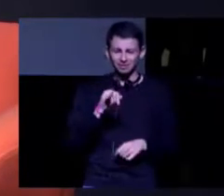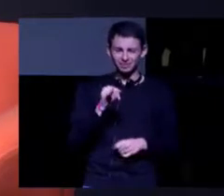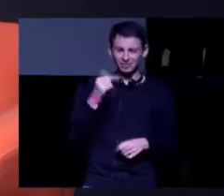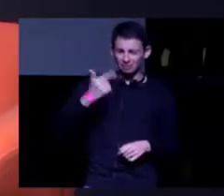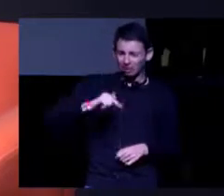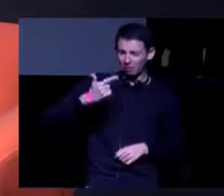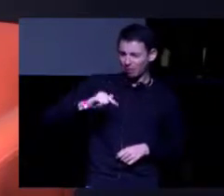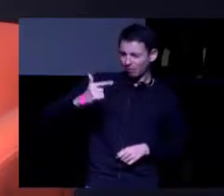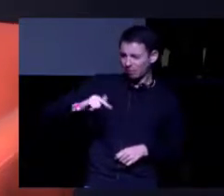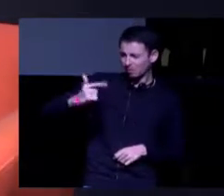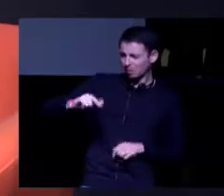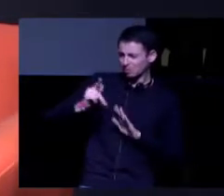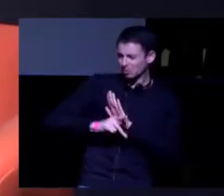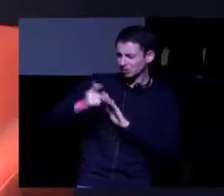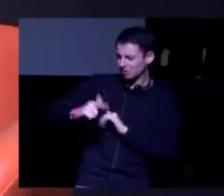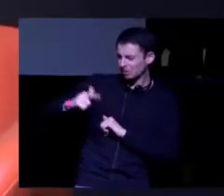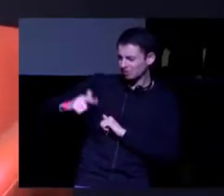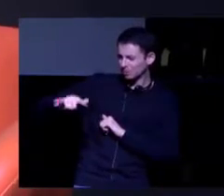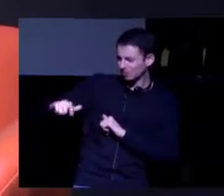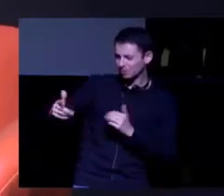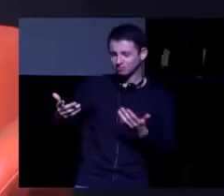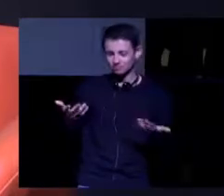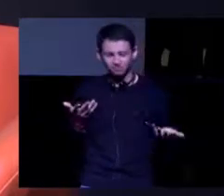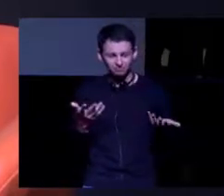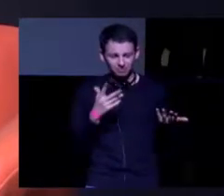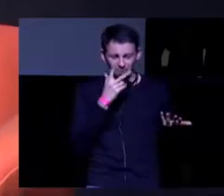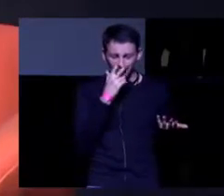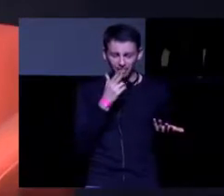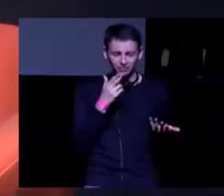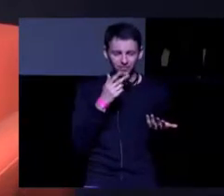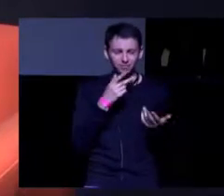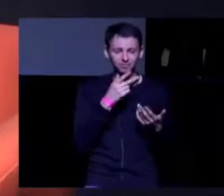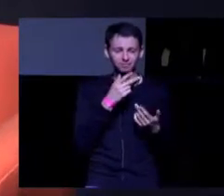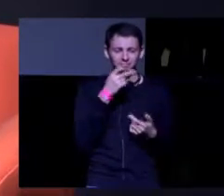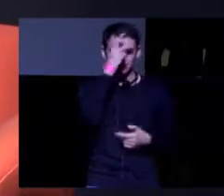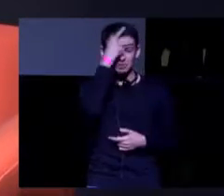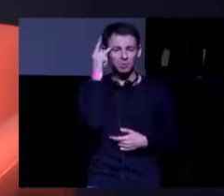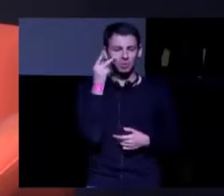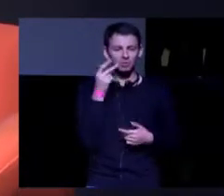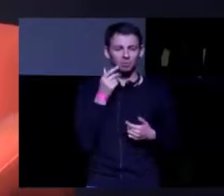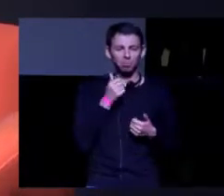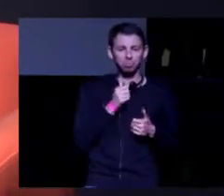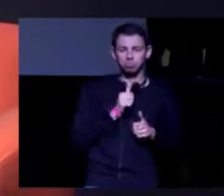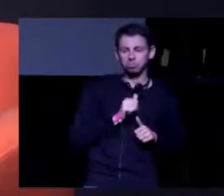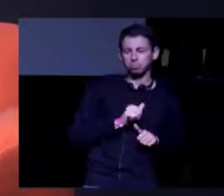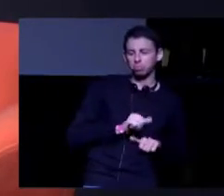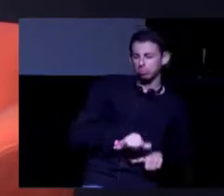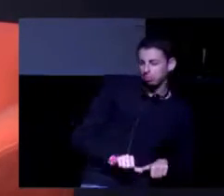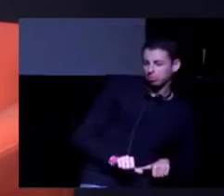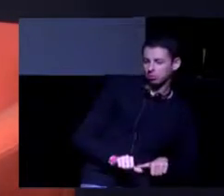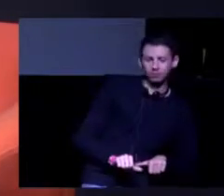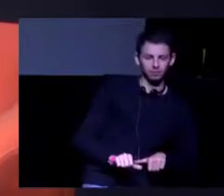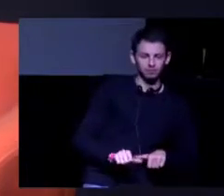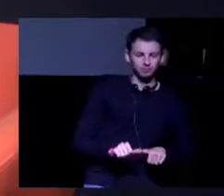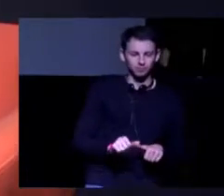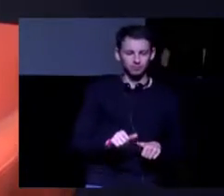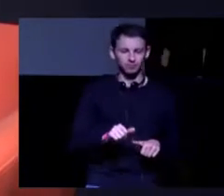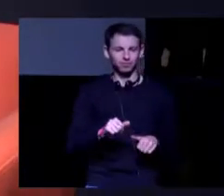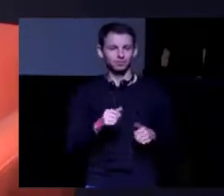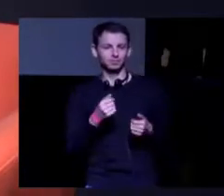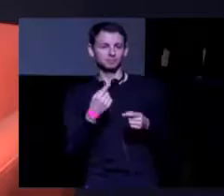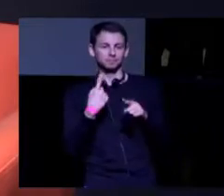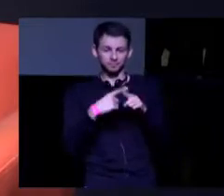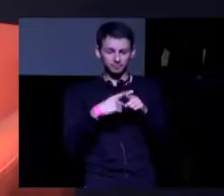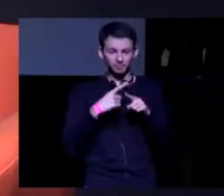participação é repetida, a gente perde o interesse. É só ver quantas vezes a gente já se desinteressou por um trabalho, pelo nosso